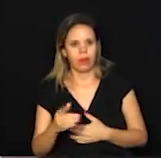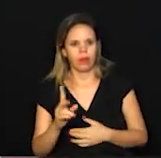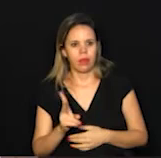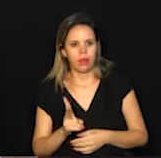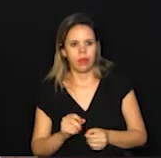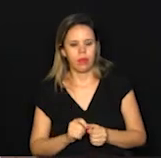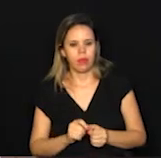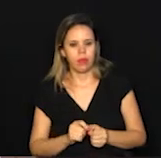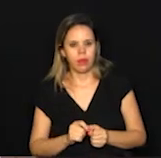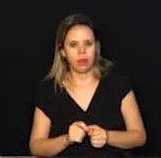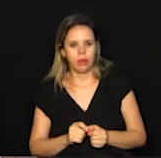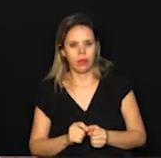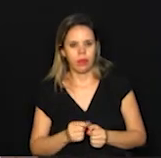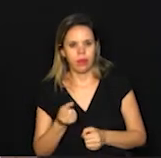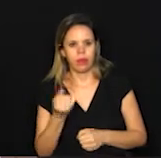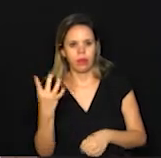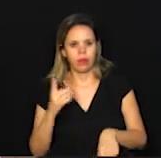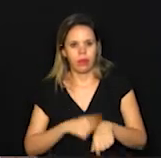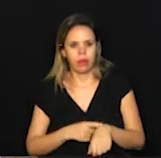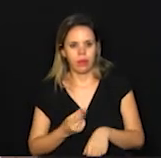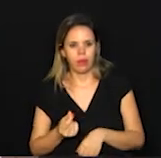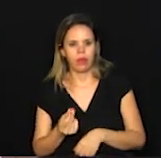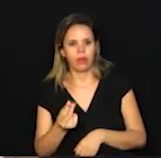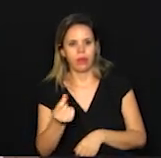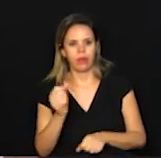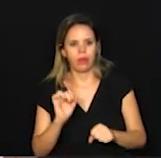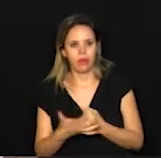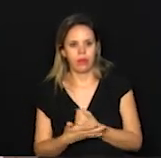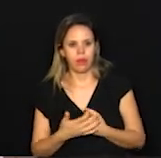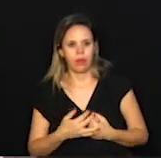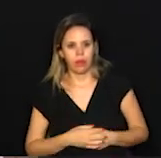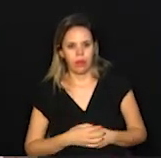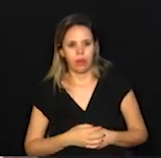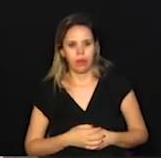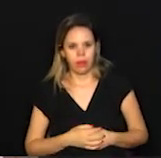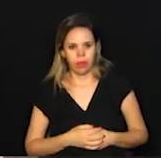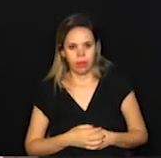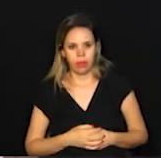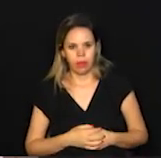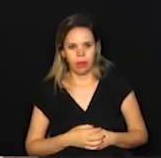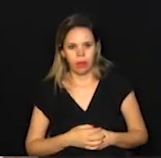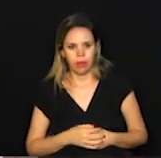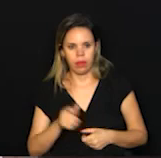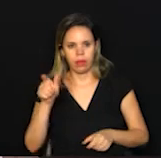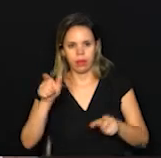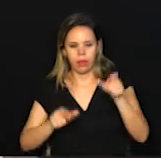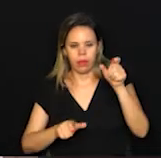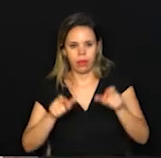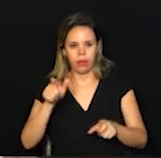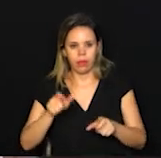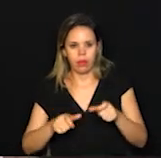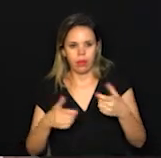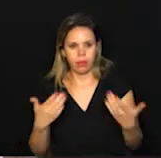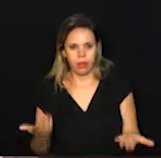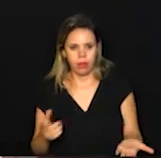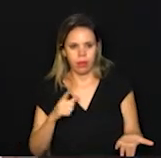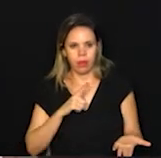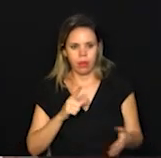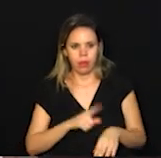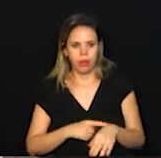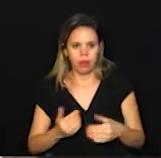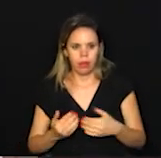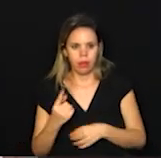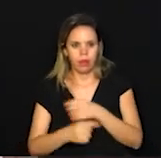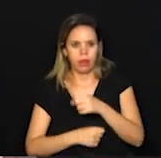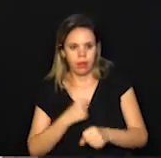prorrogáveis por quanto tempo durar a pandemia. Aí essa pessoa terá o prazo de 1